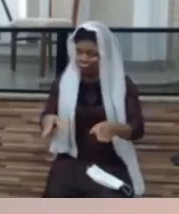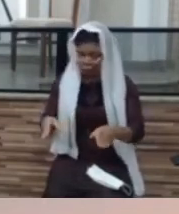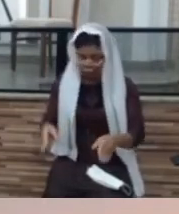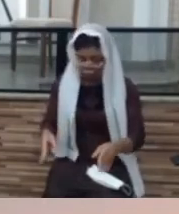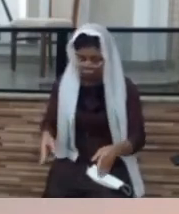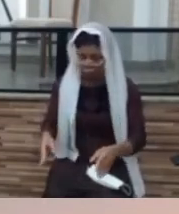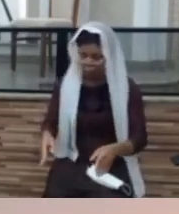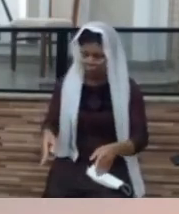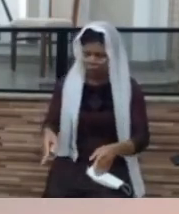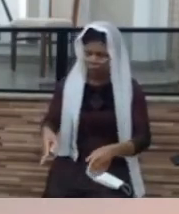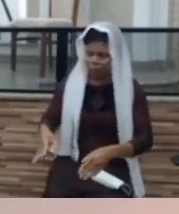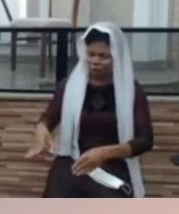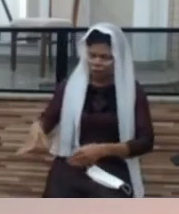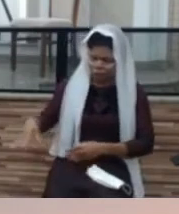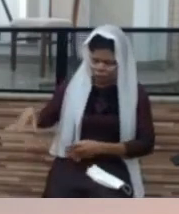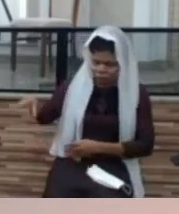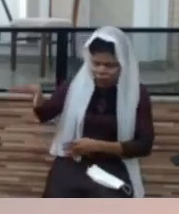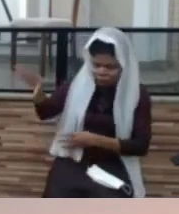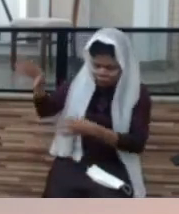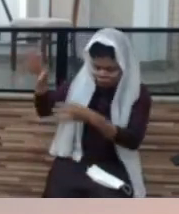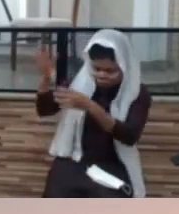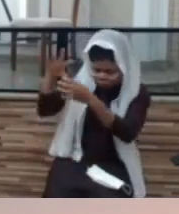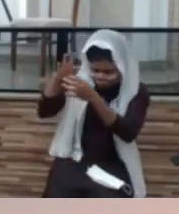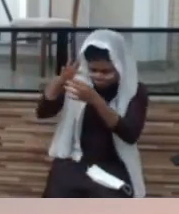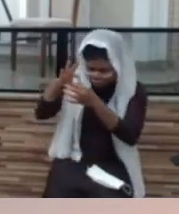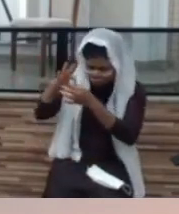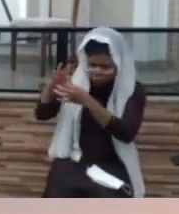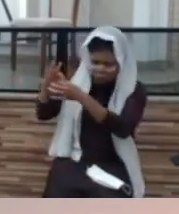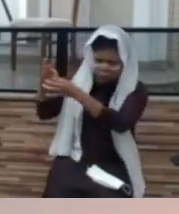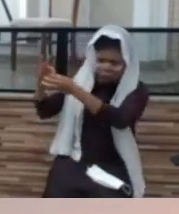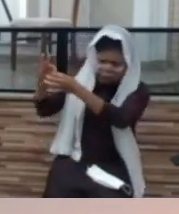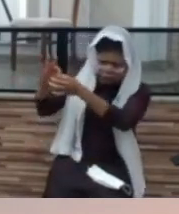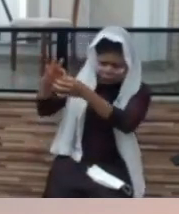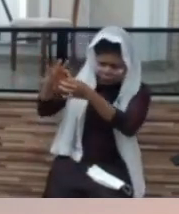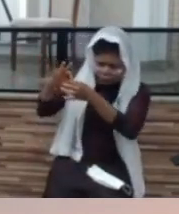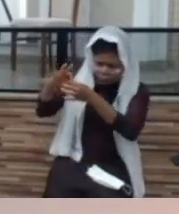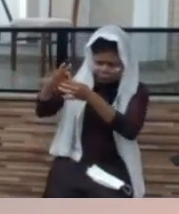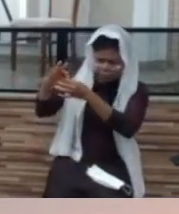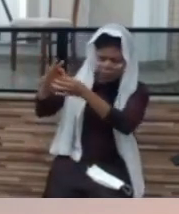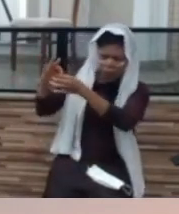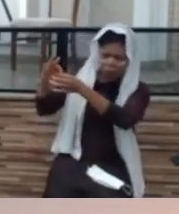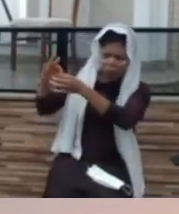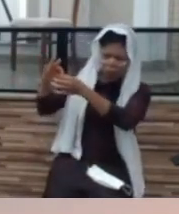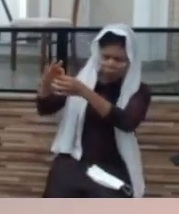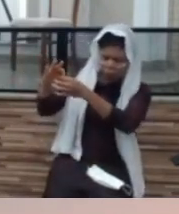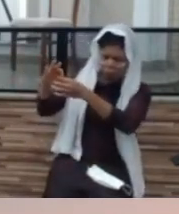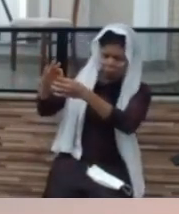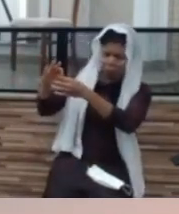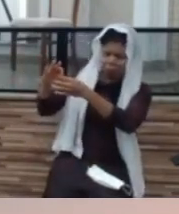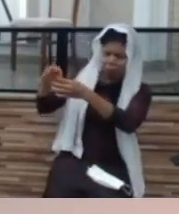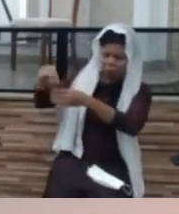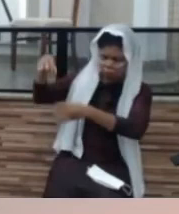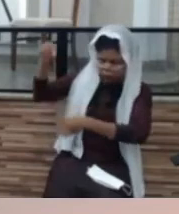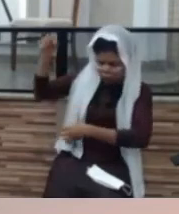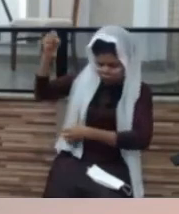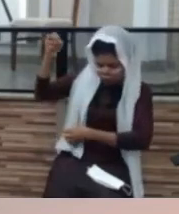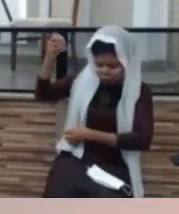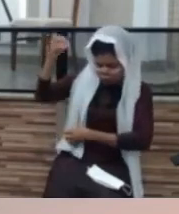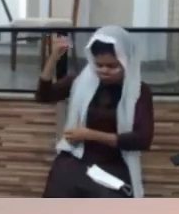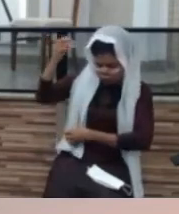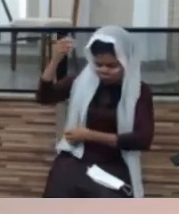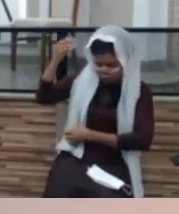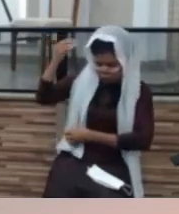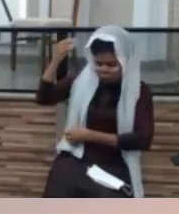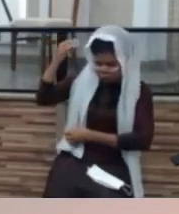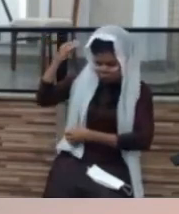em comunhão, o Senhor me revelou esta palavra, irmãos. Santo é o nome do Senhor. Irmãos, o que é móveis?